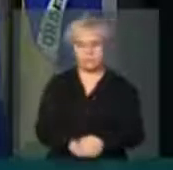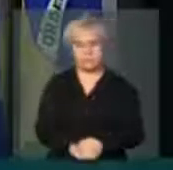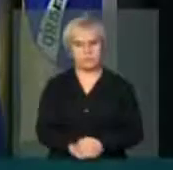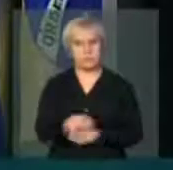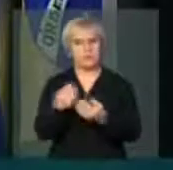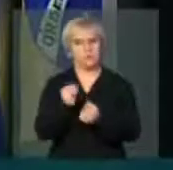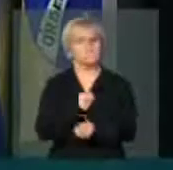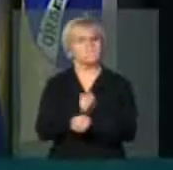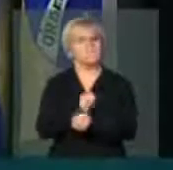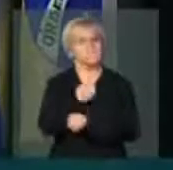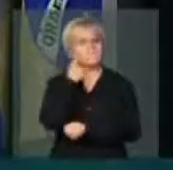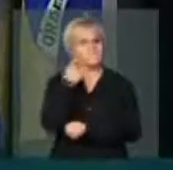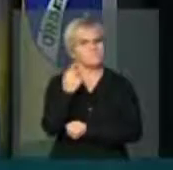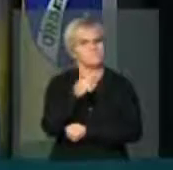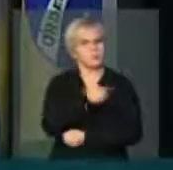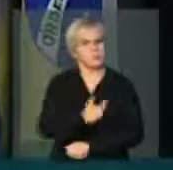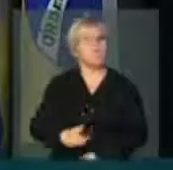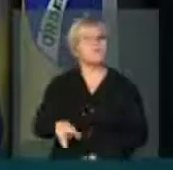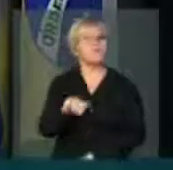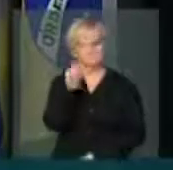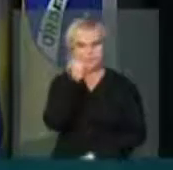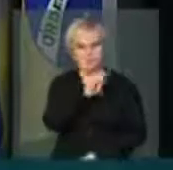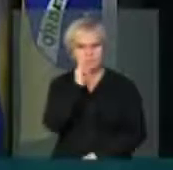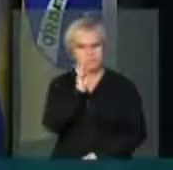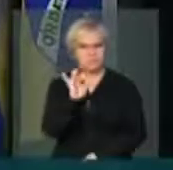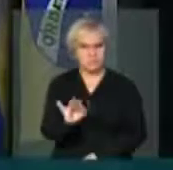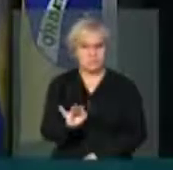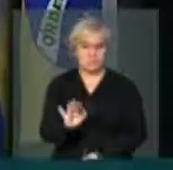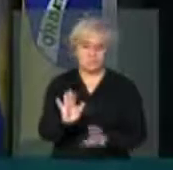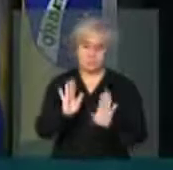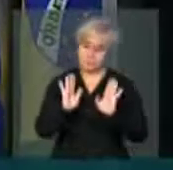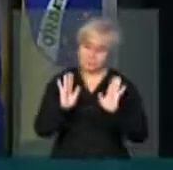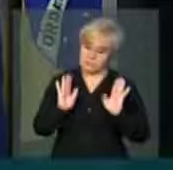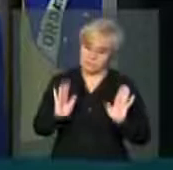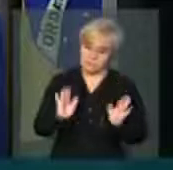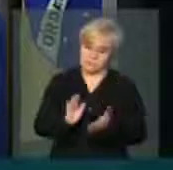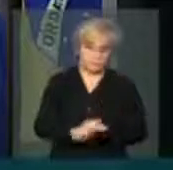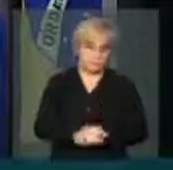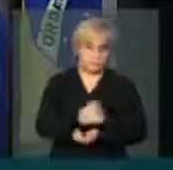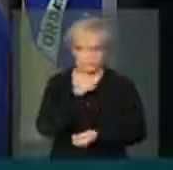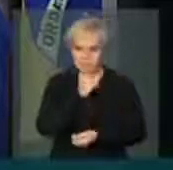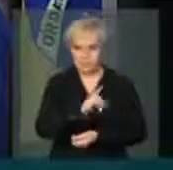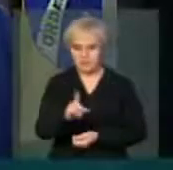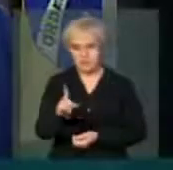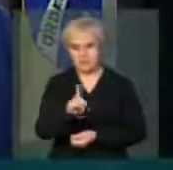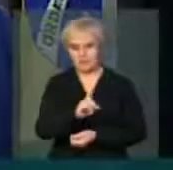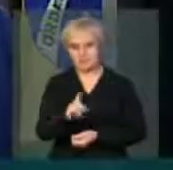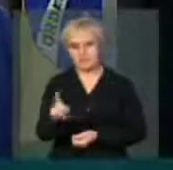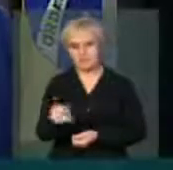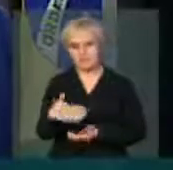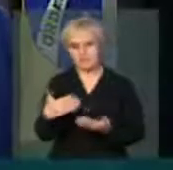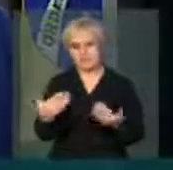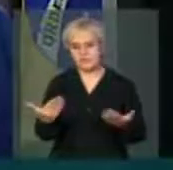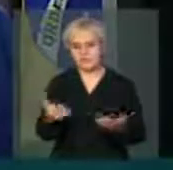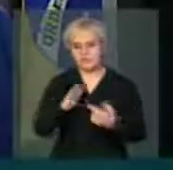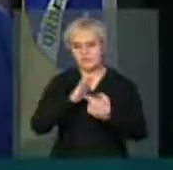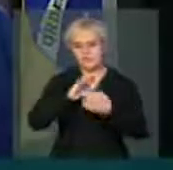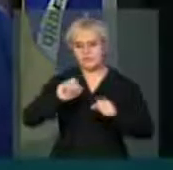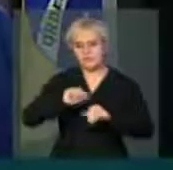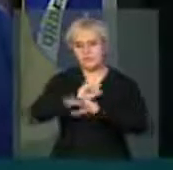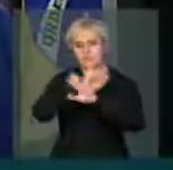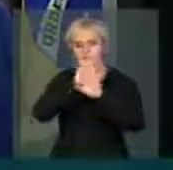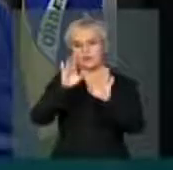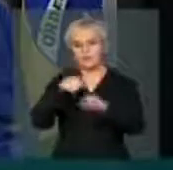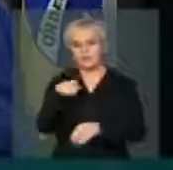governo possa dar certo? Não há perigo que isso aconteça. E isso fica ainda mais claro quando vemos